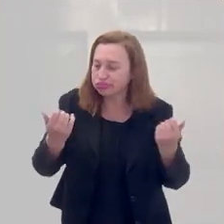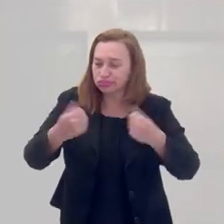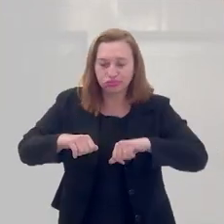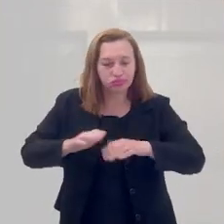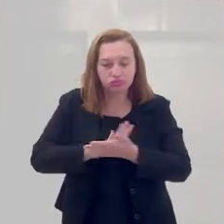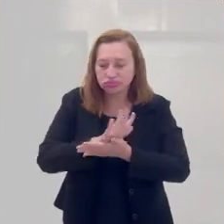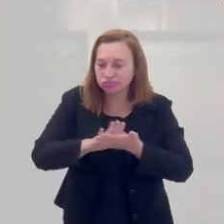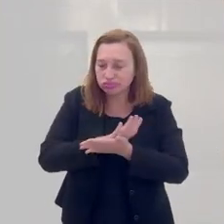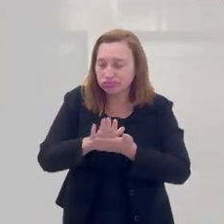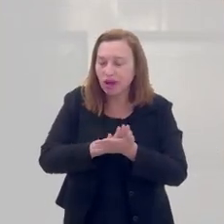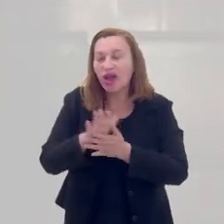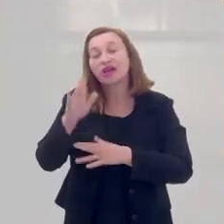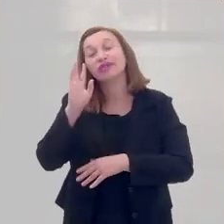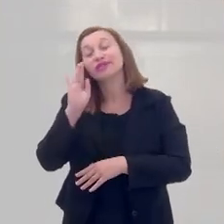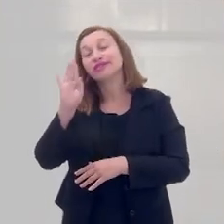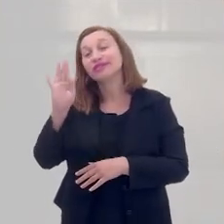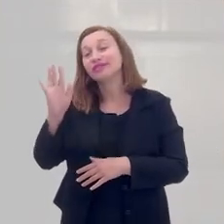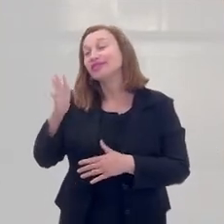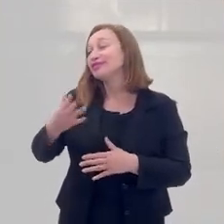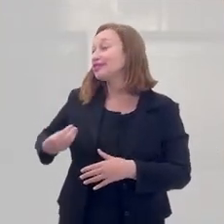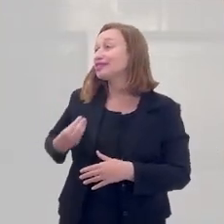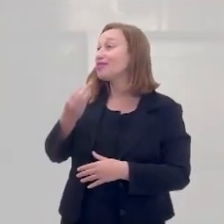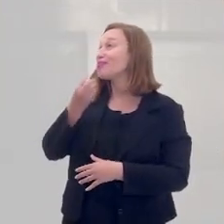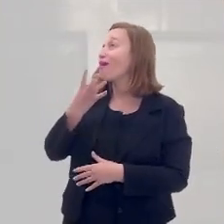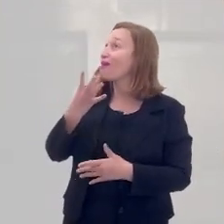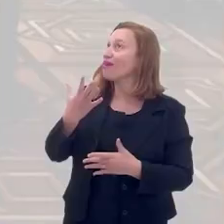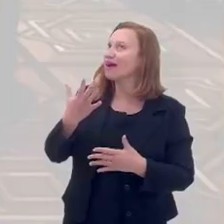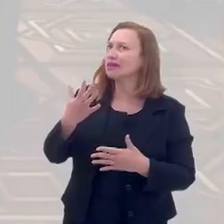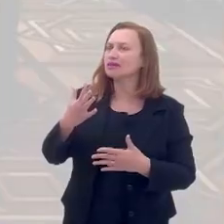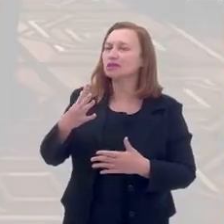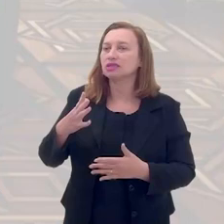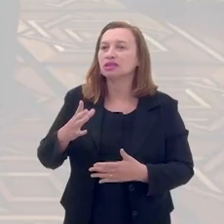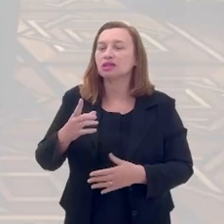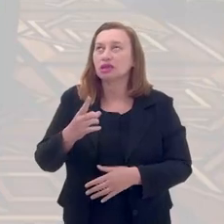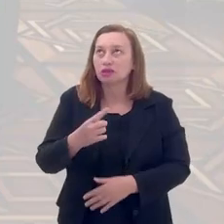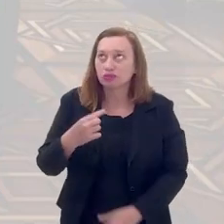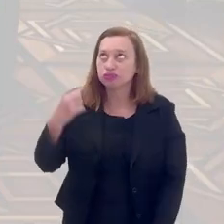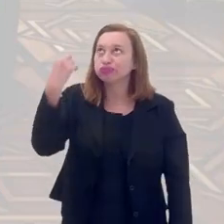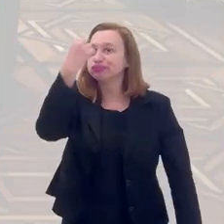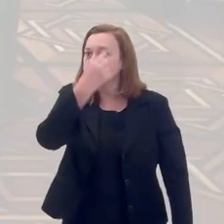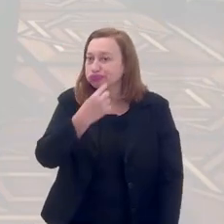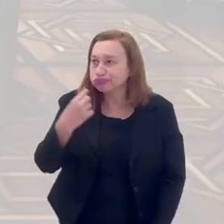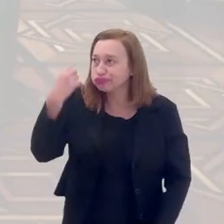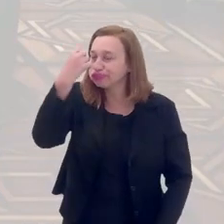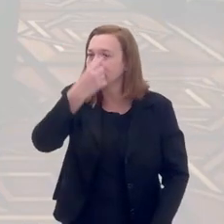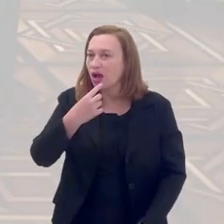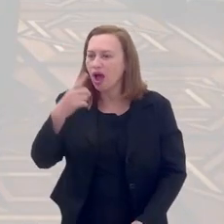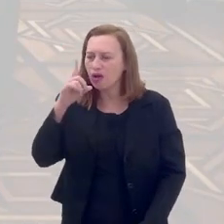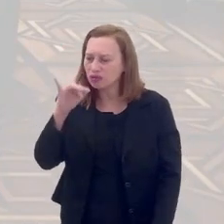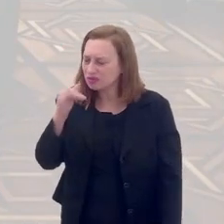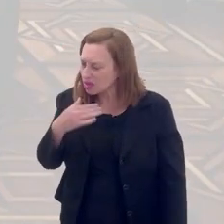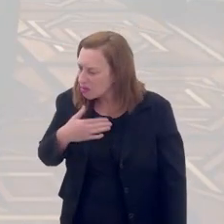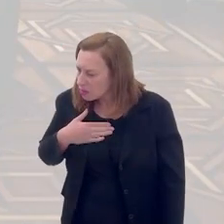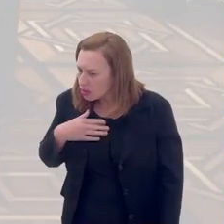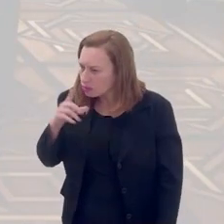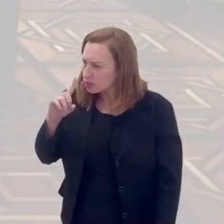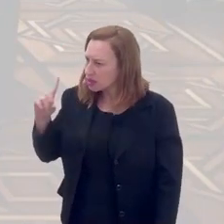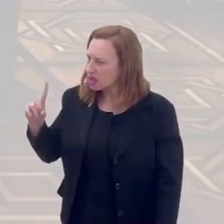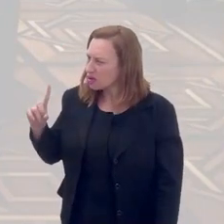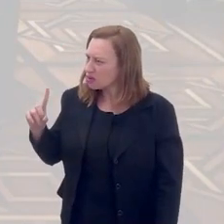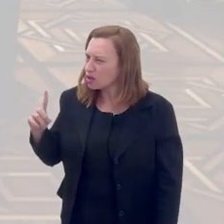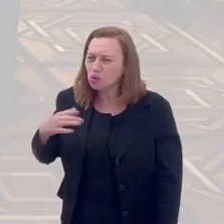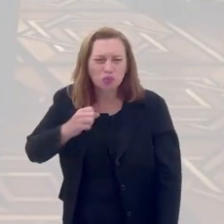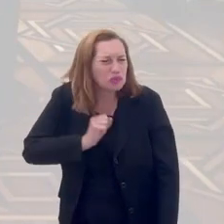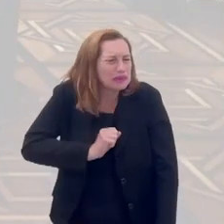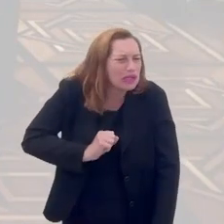aquela vida que ele sempre sonhou o tempo passa e um dia aquele pato pensou meu Deus eu